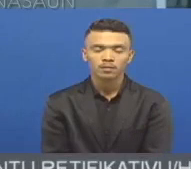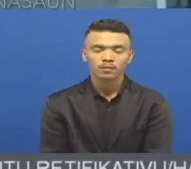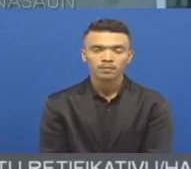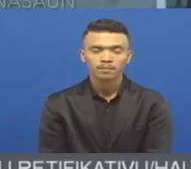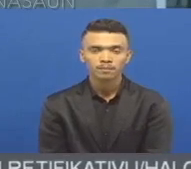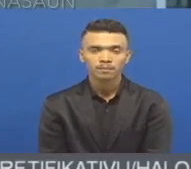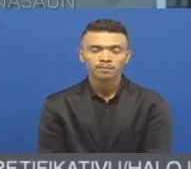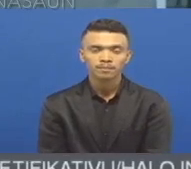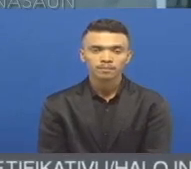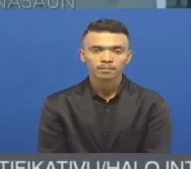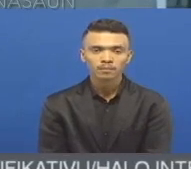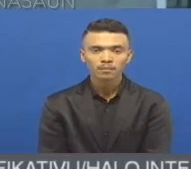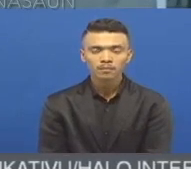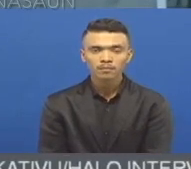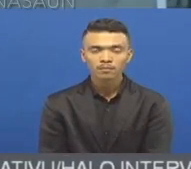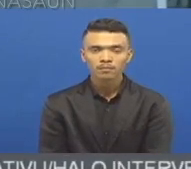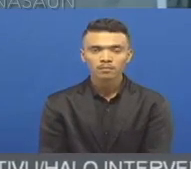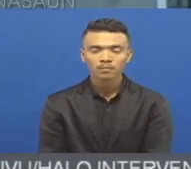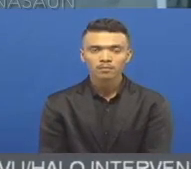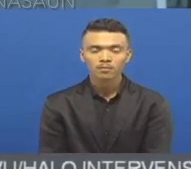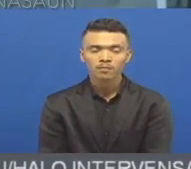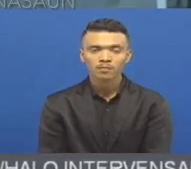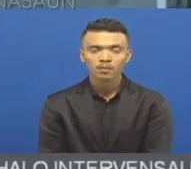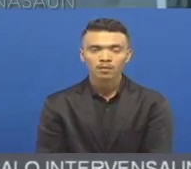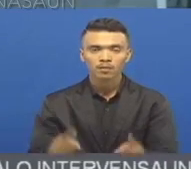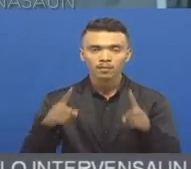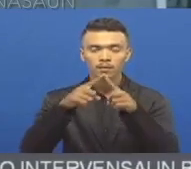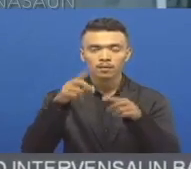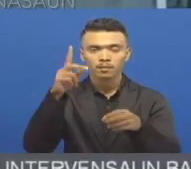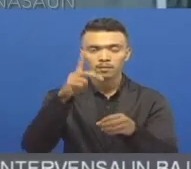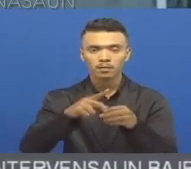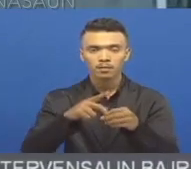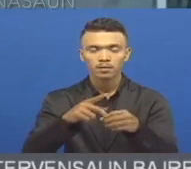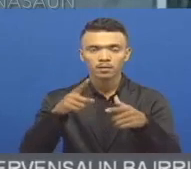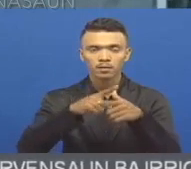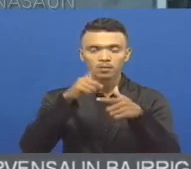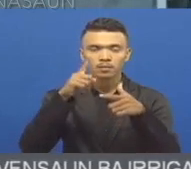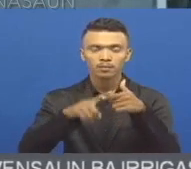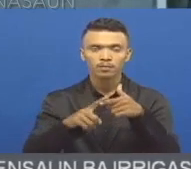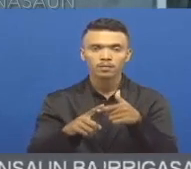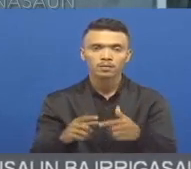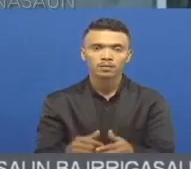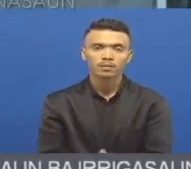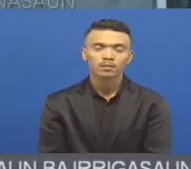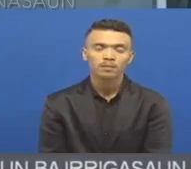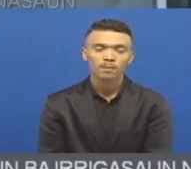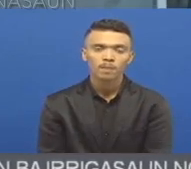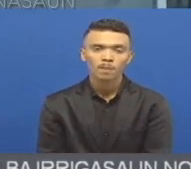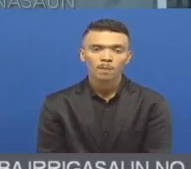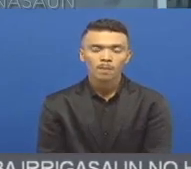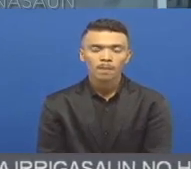mining code. Código mineiro da petróleo união, depois